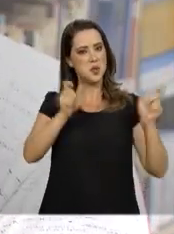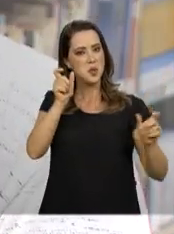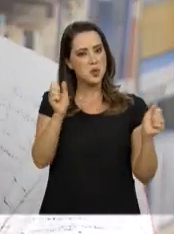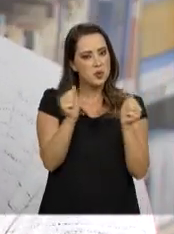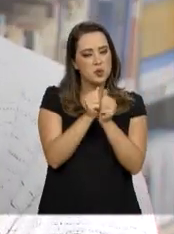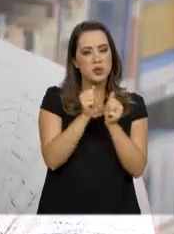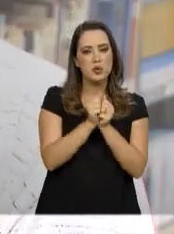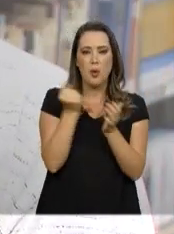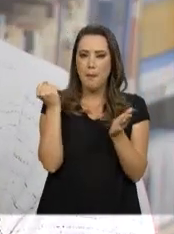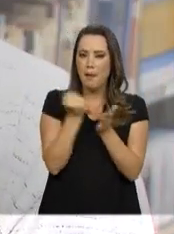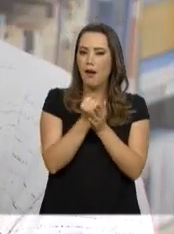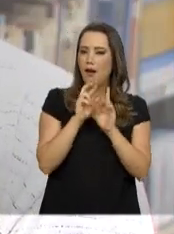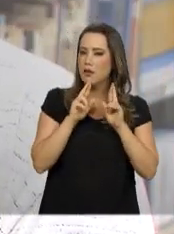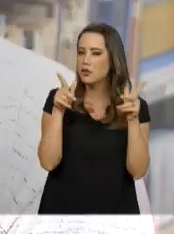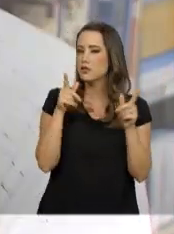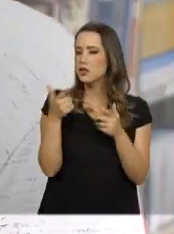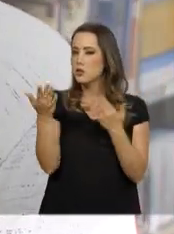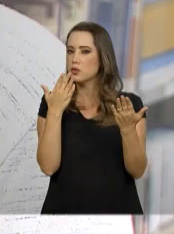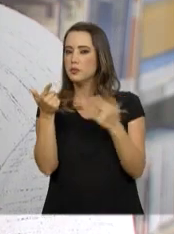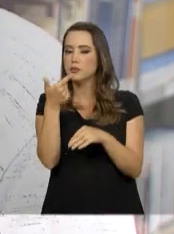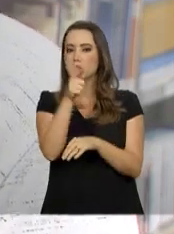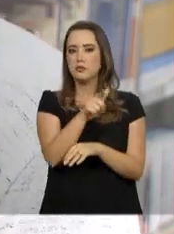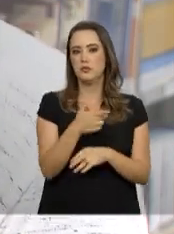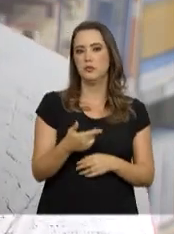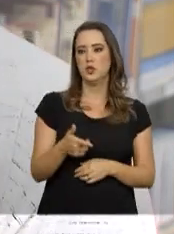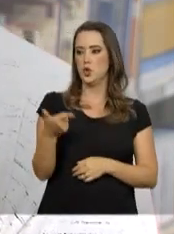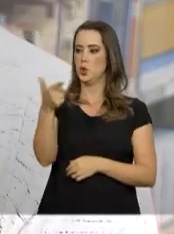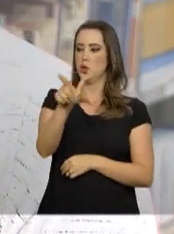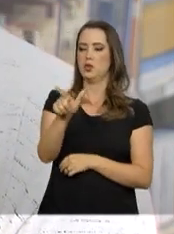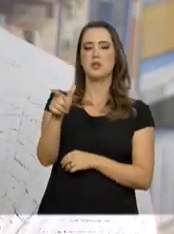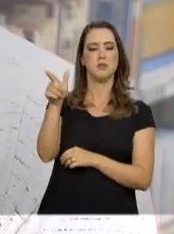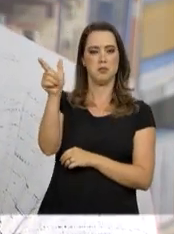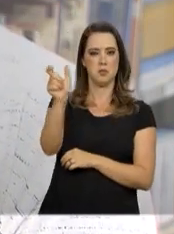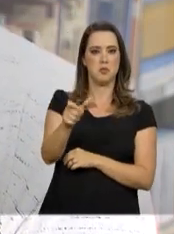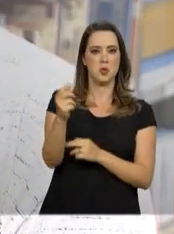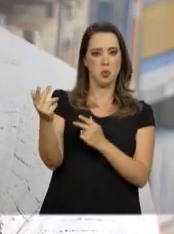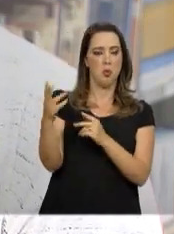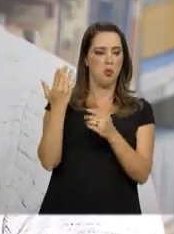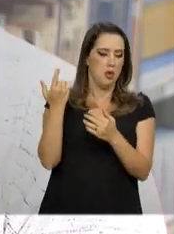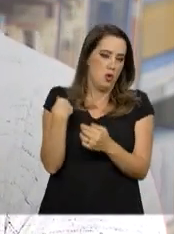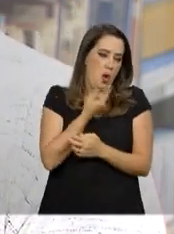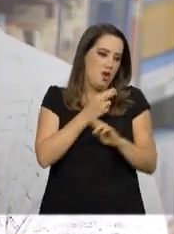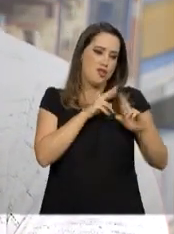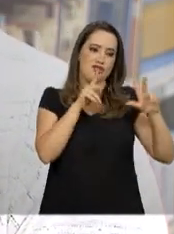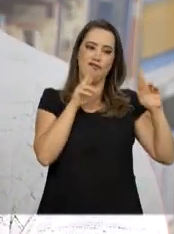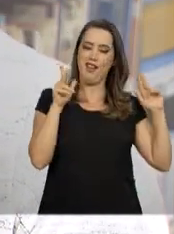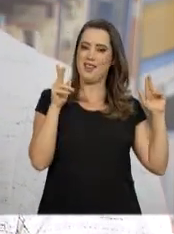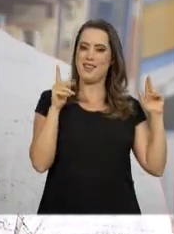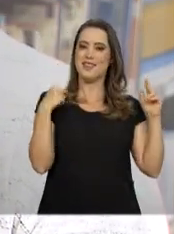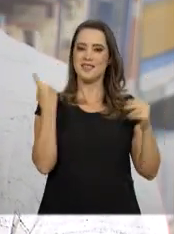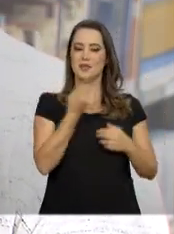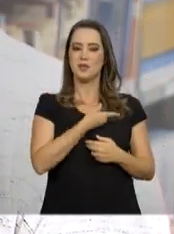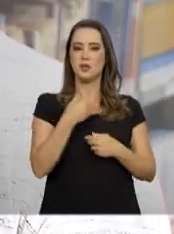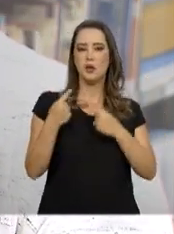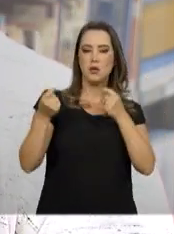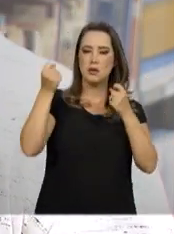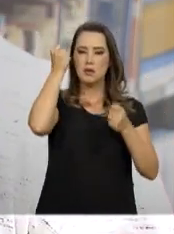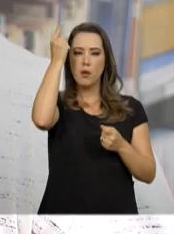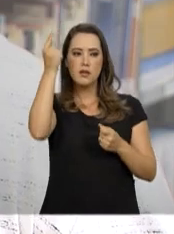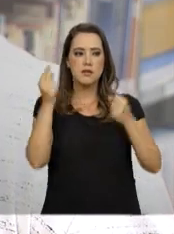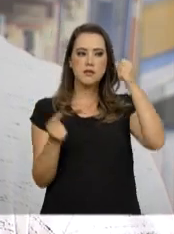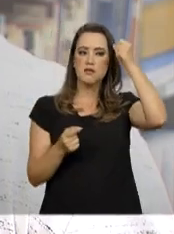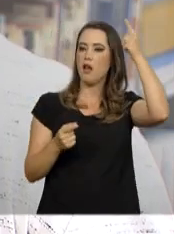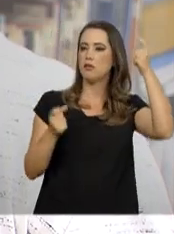uma diferença em relação aos outros. Os outros não são, nós somos, né? Então, são essas ideias que vão